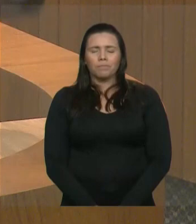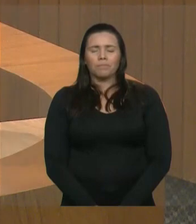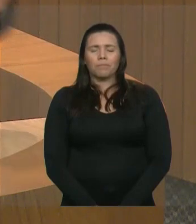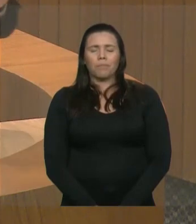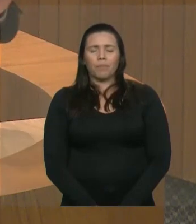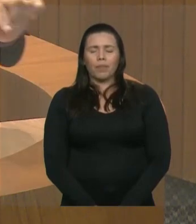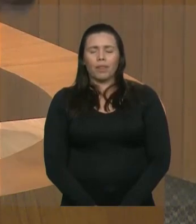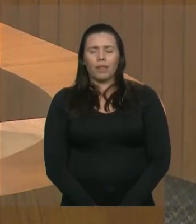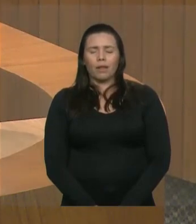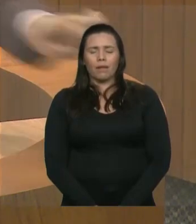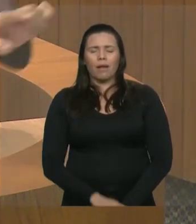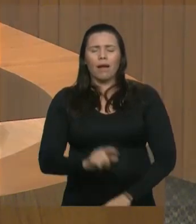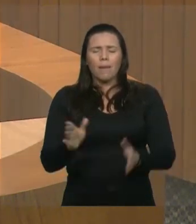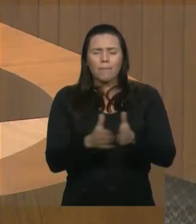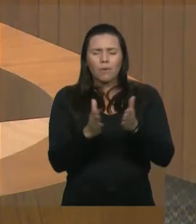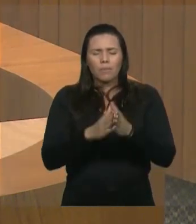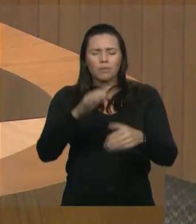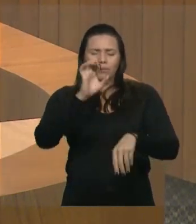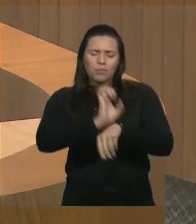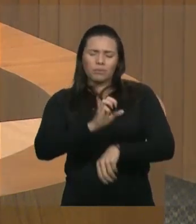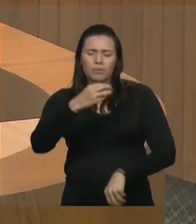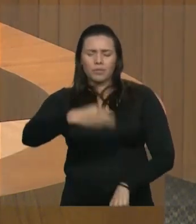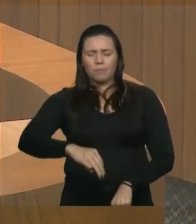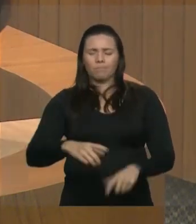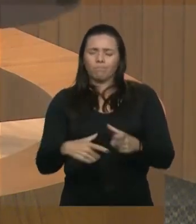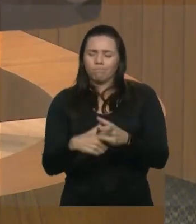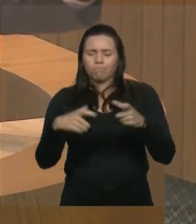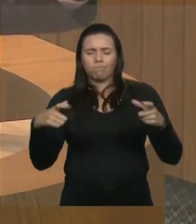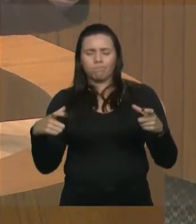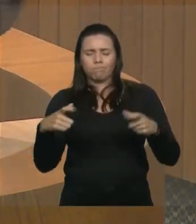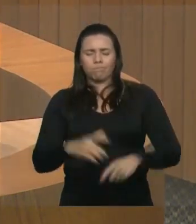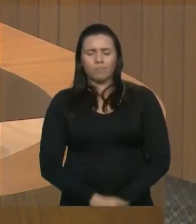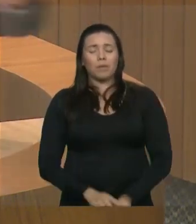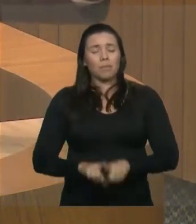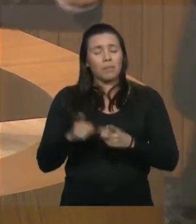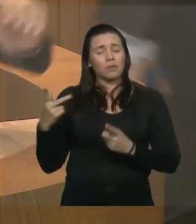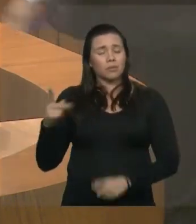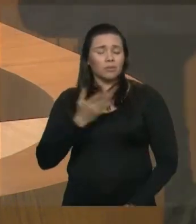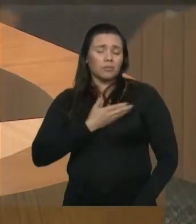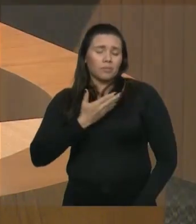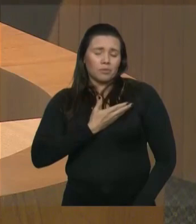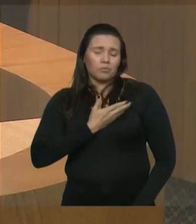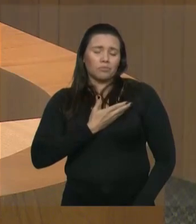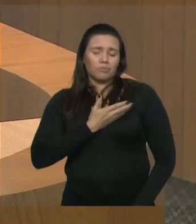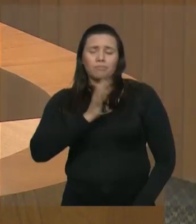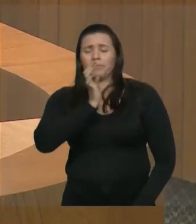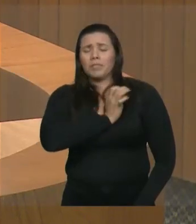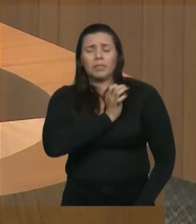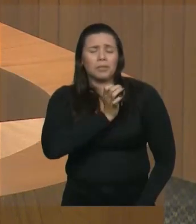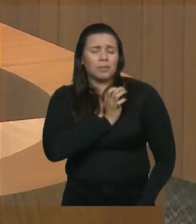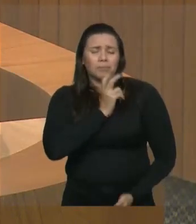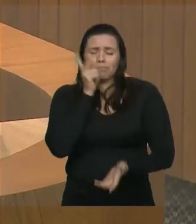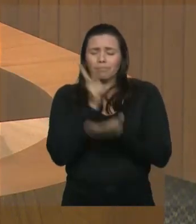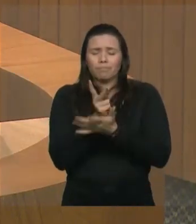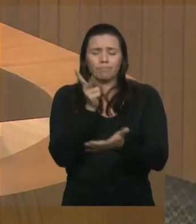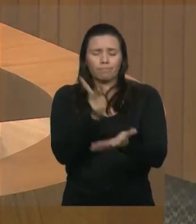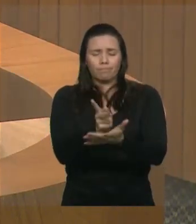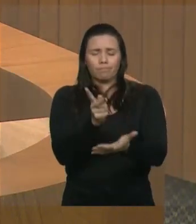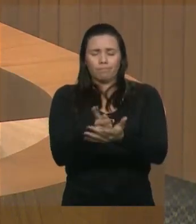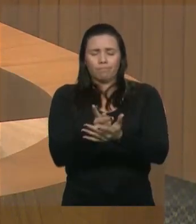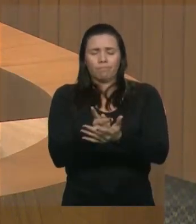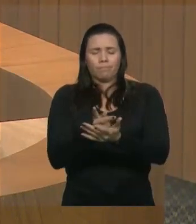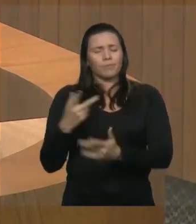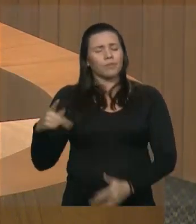Aumentou a pobreza no Estado do Maranhão. Mas os seus amigos continuam ricos. Os seus amigos